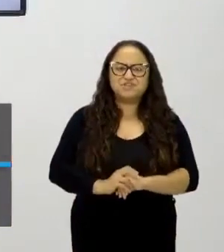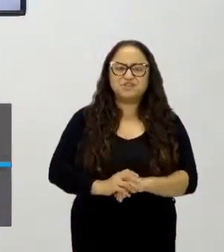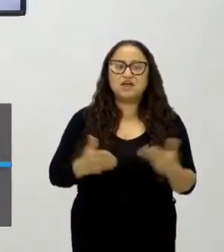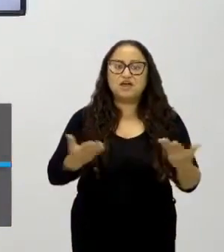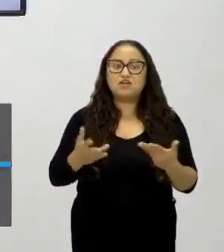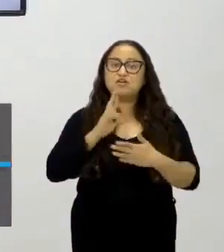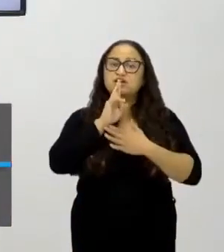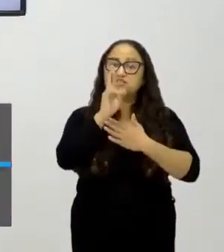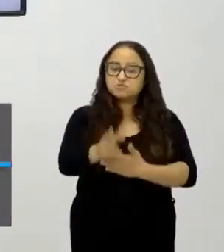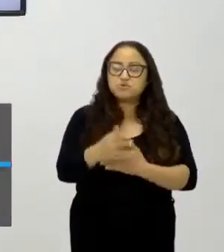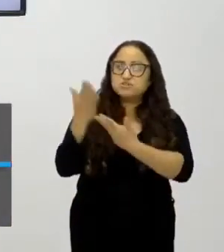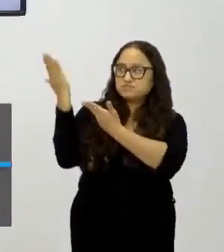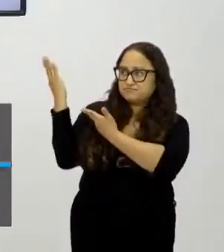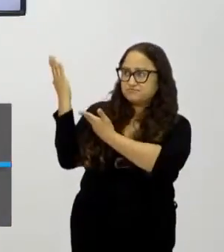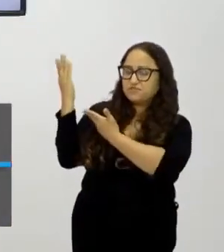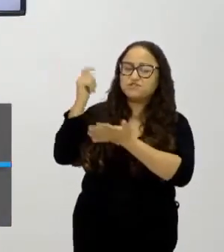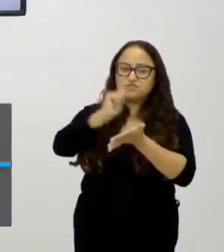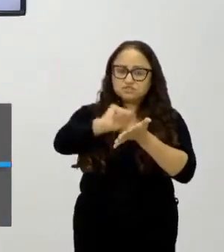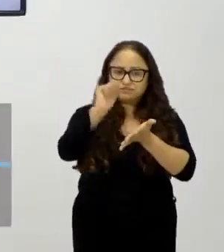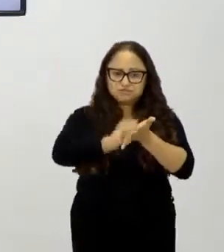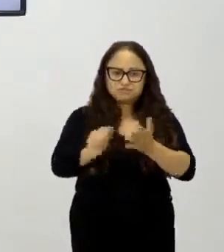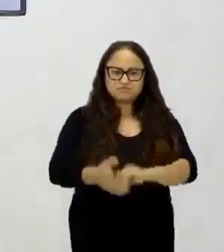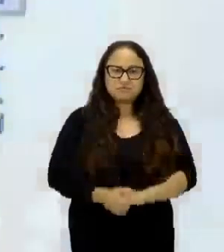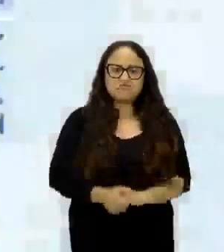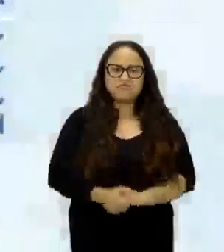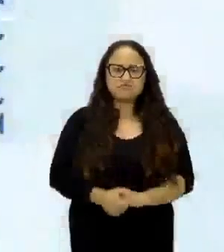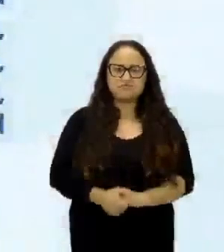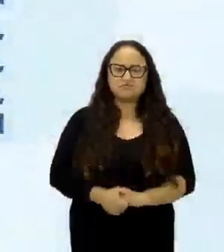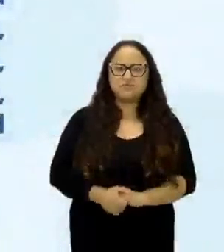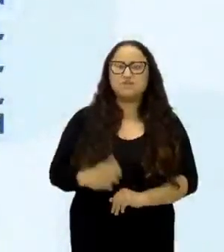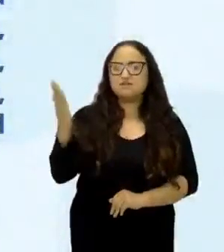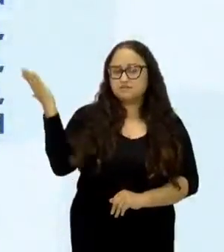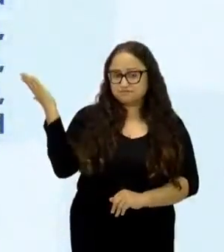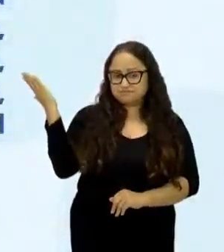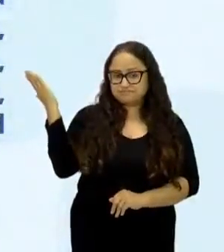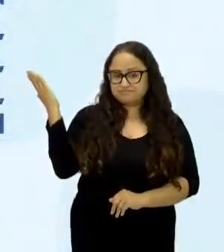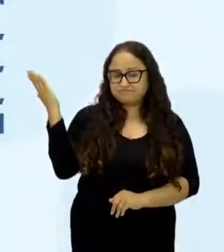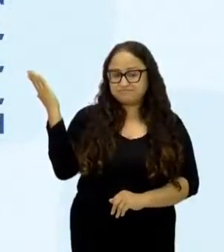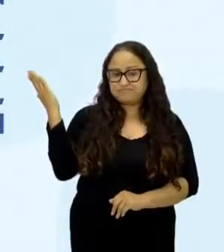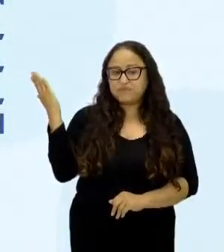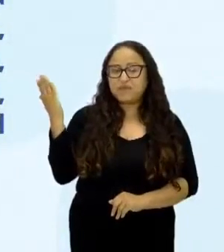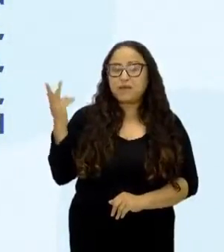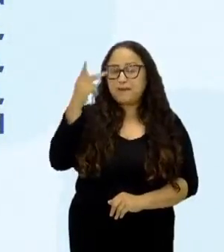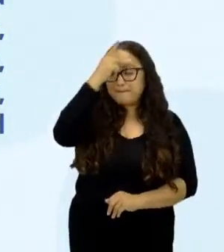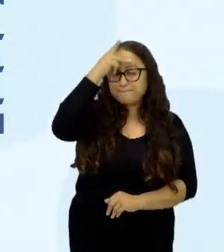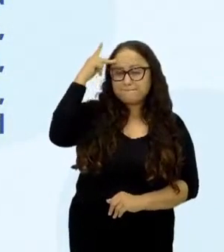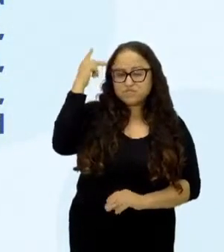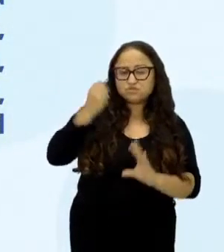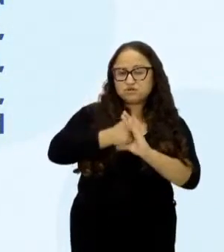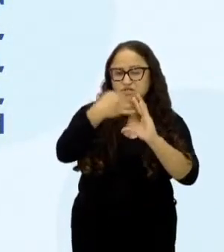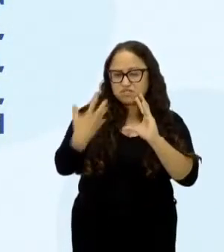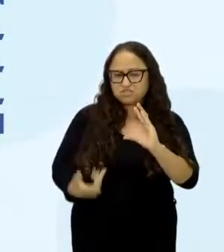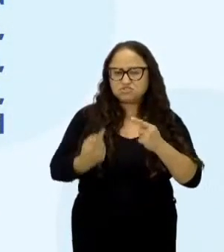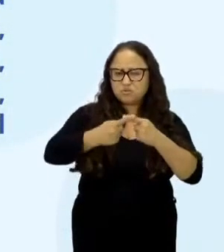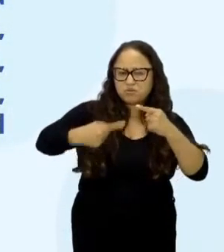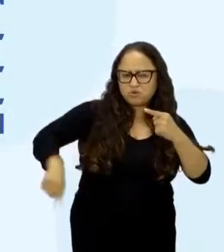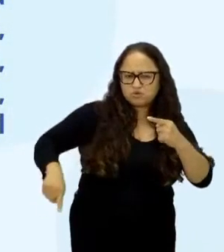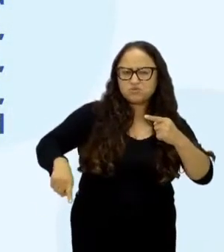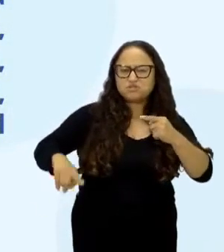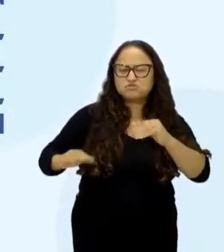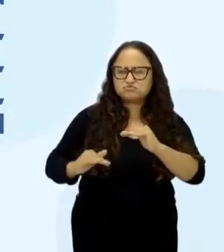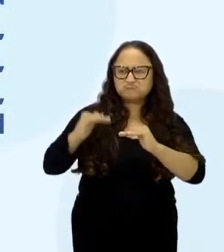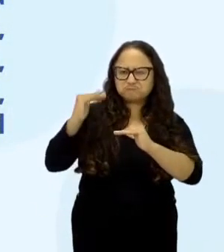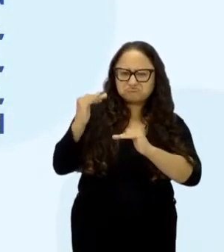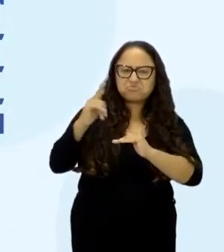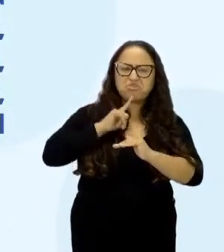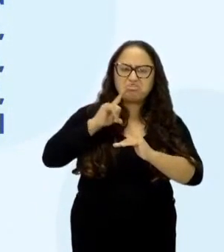look at the answers and check if you were right. So on the screen, it is there. The personal characteristics that are prohibited grounds of discrimination